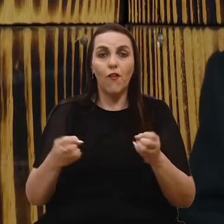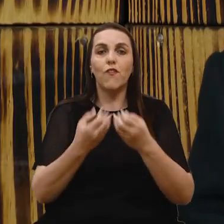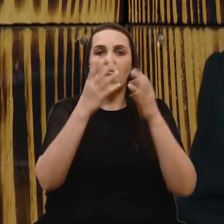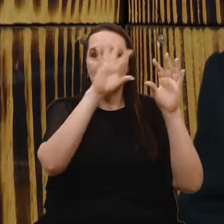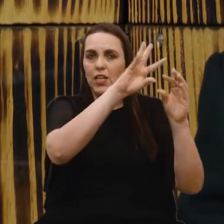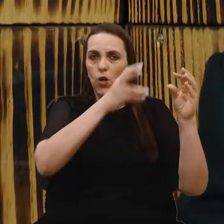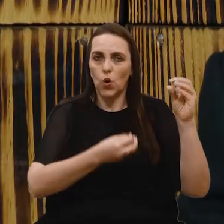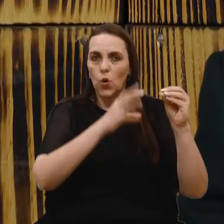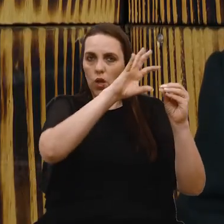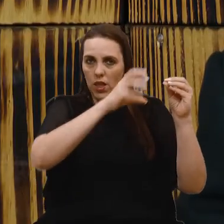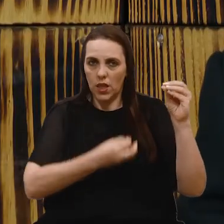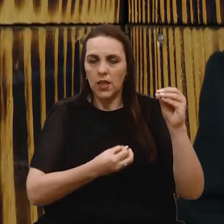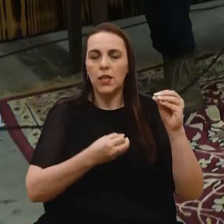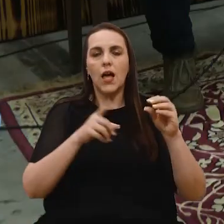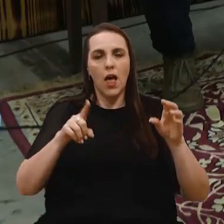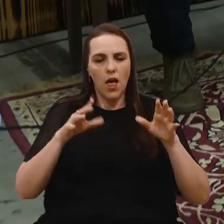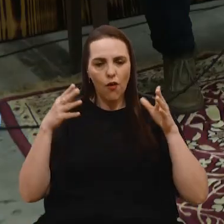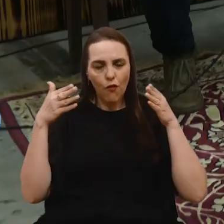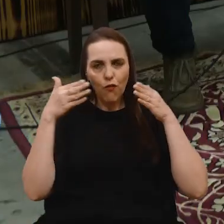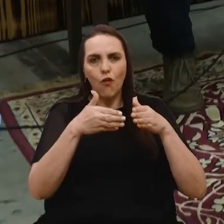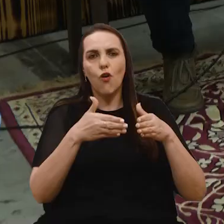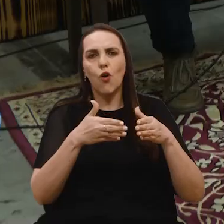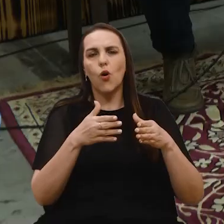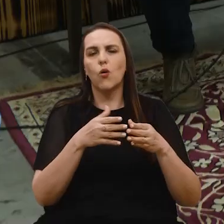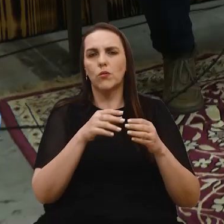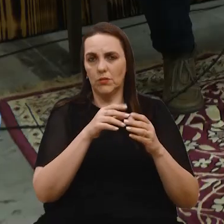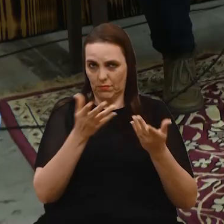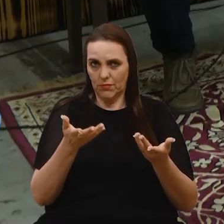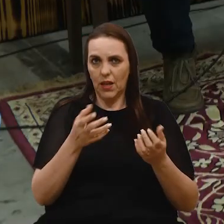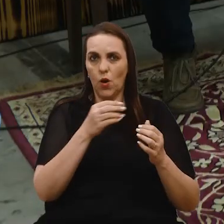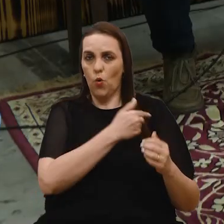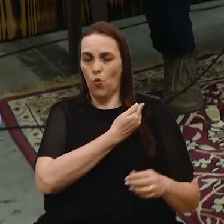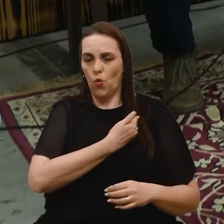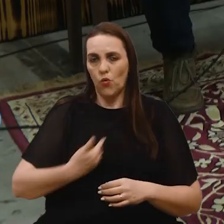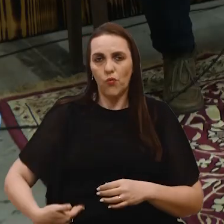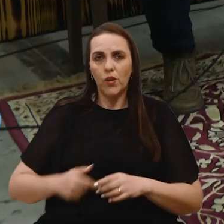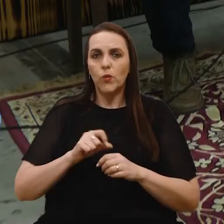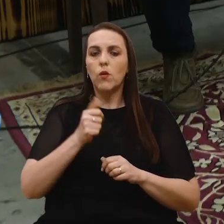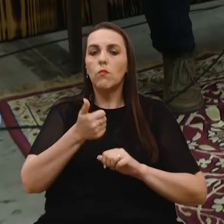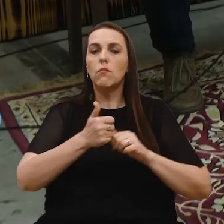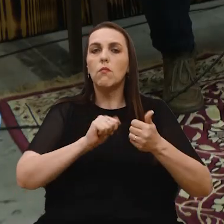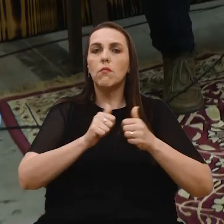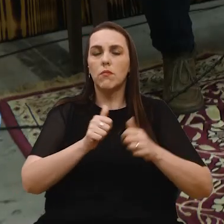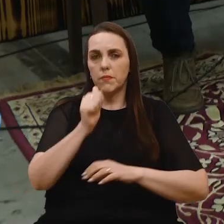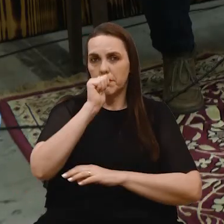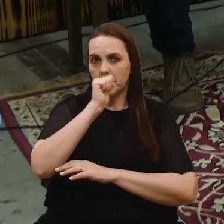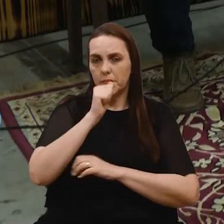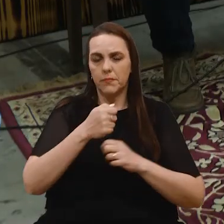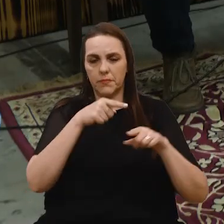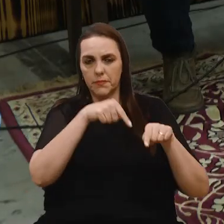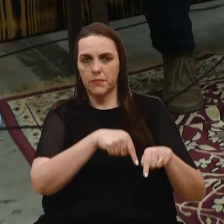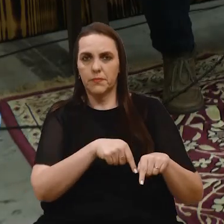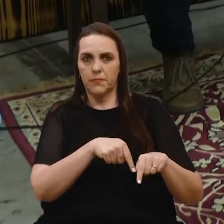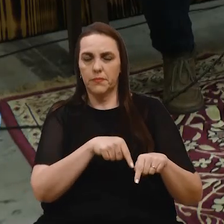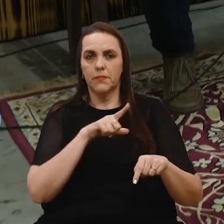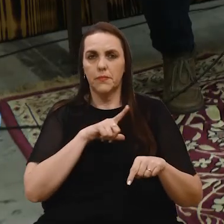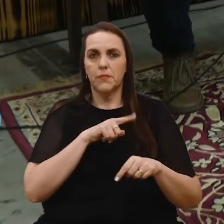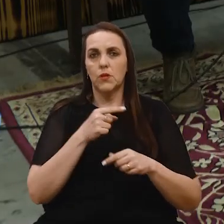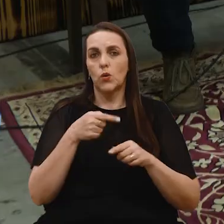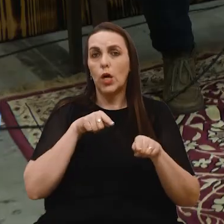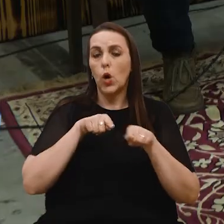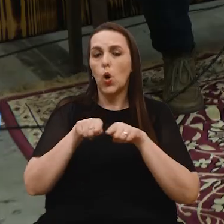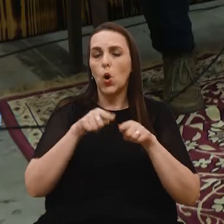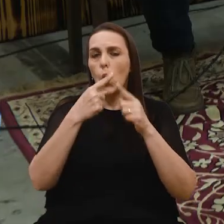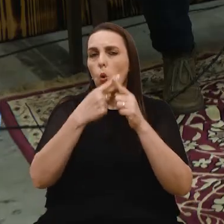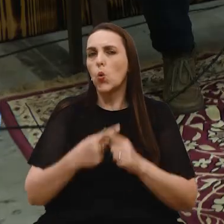das Colheitas, que houve uma ênfase muito grande do poder público na qualidade da bebida local com os